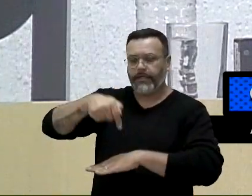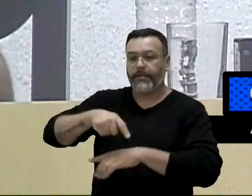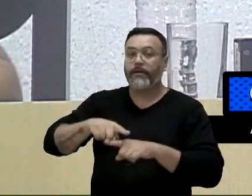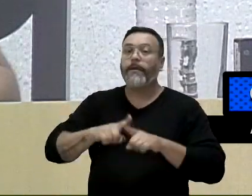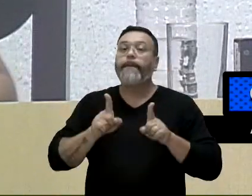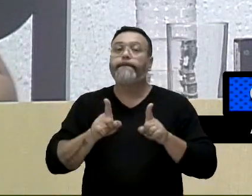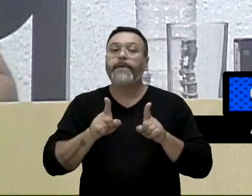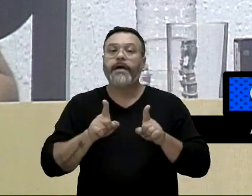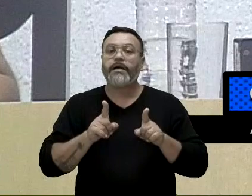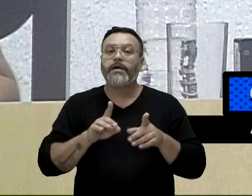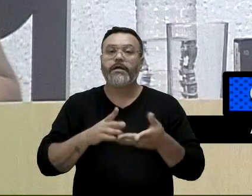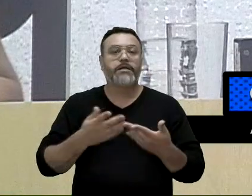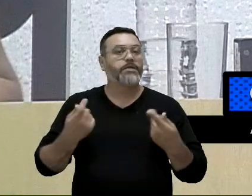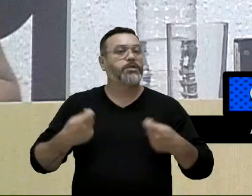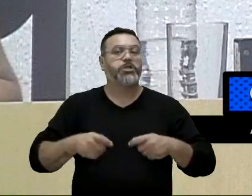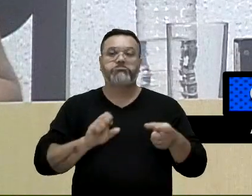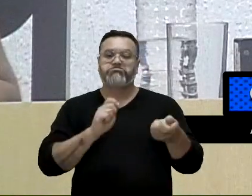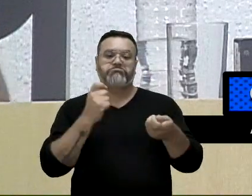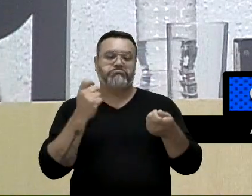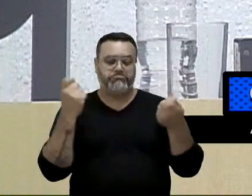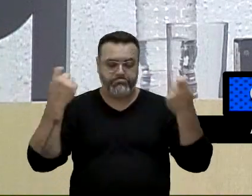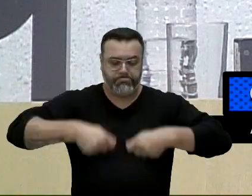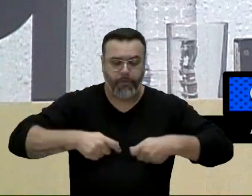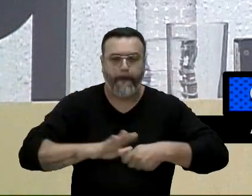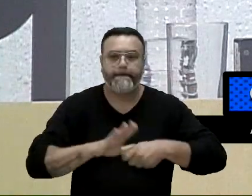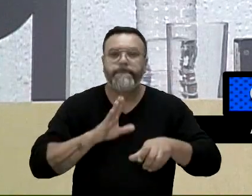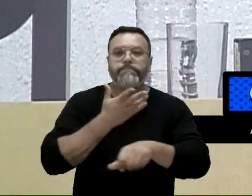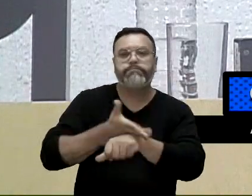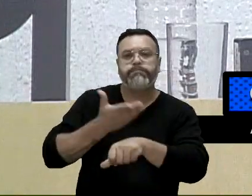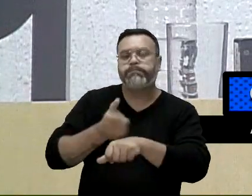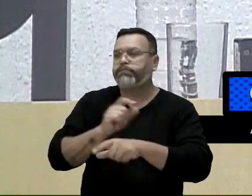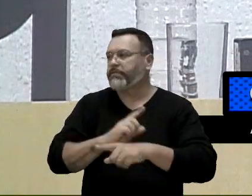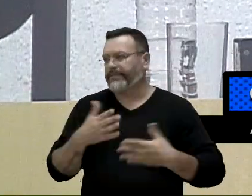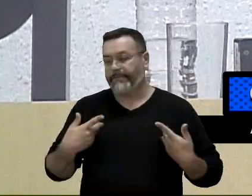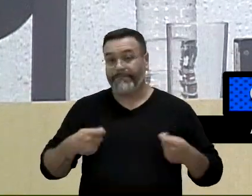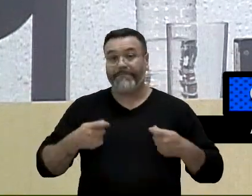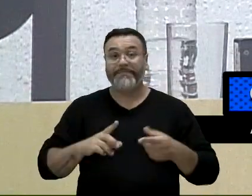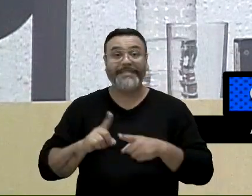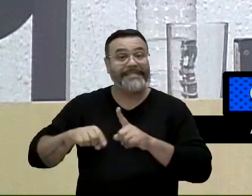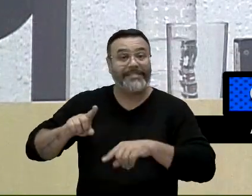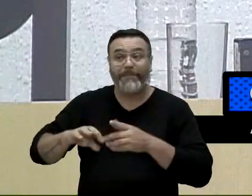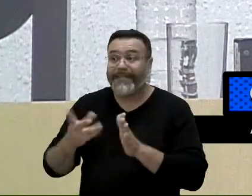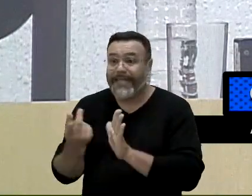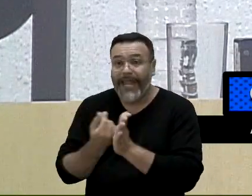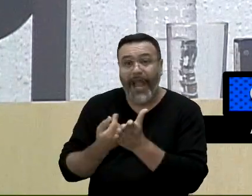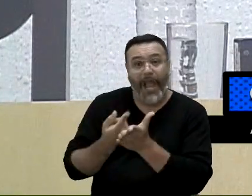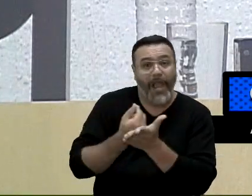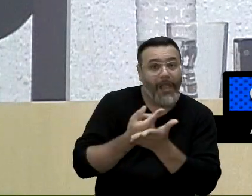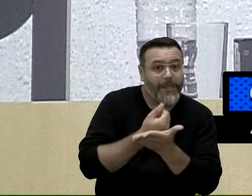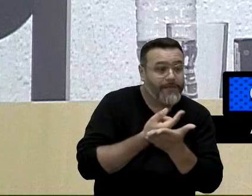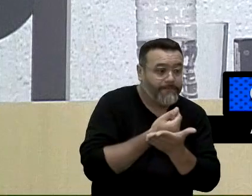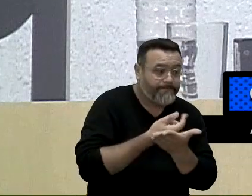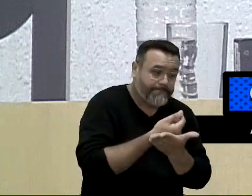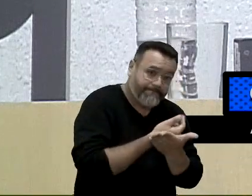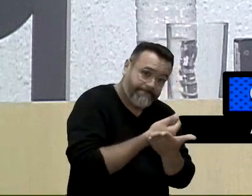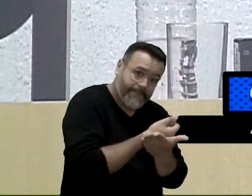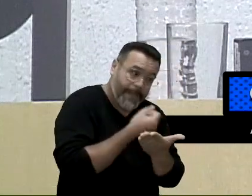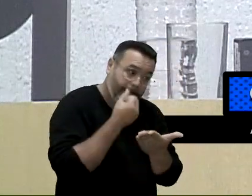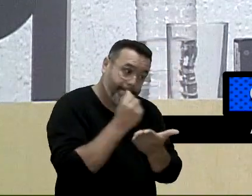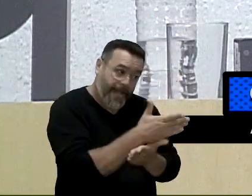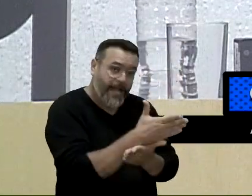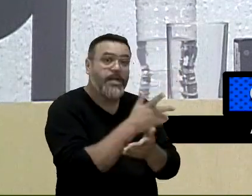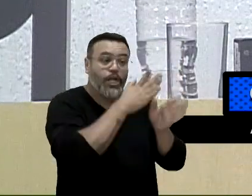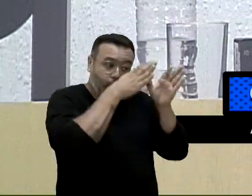com qualificação. A gente precisa de organização, a gente precisa de recurso, a gente precisa que o recurso chegue até onde ele tem que chegar.